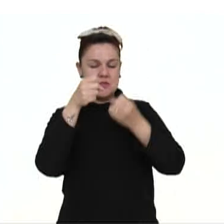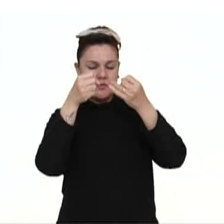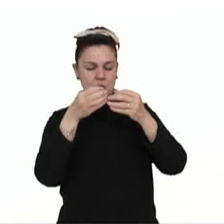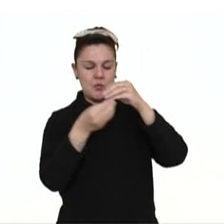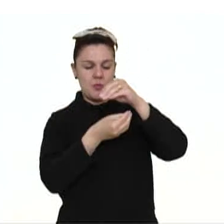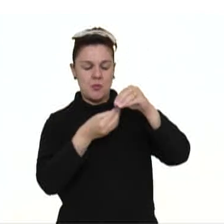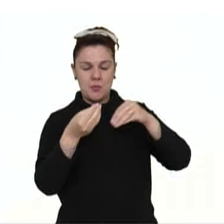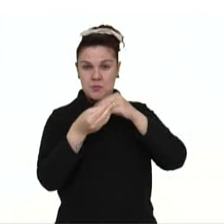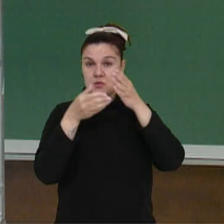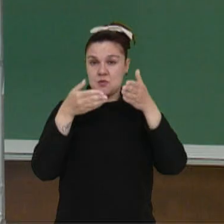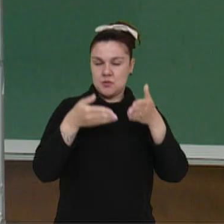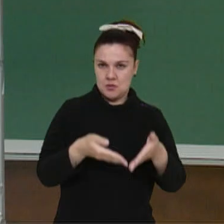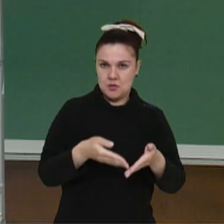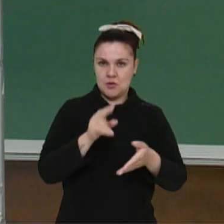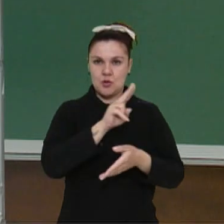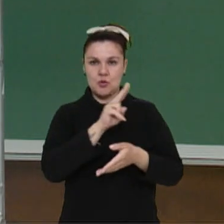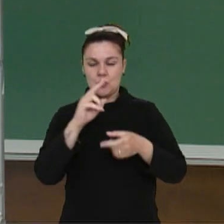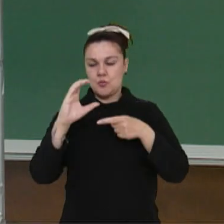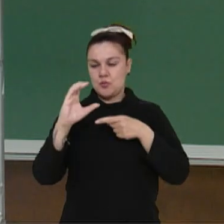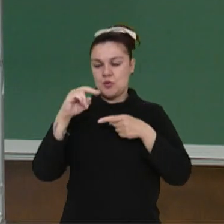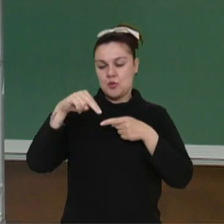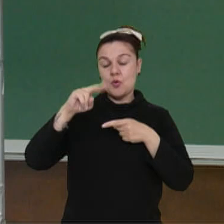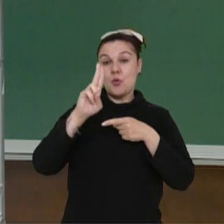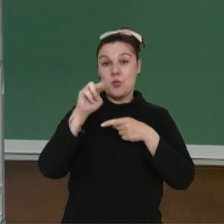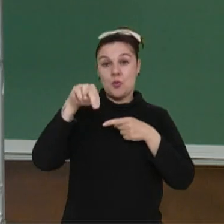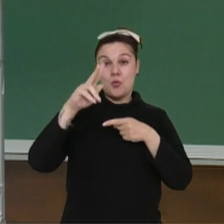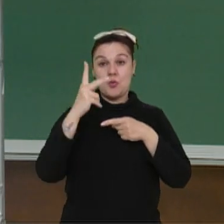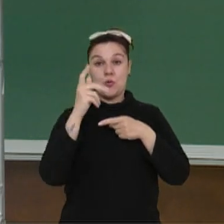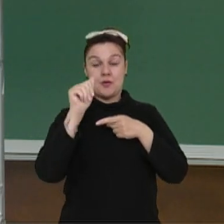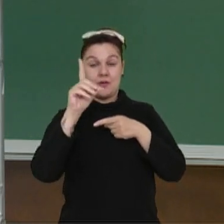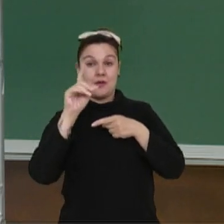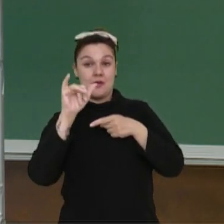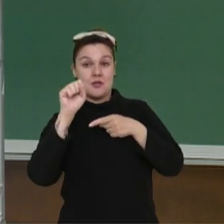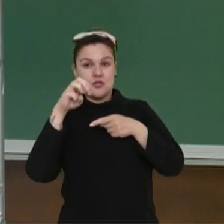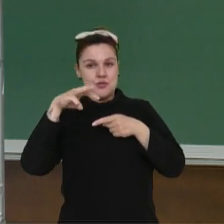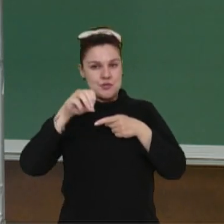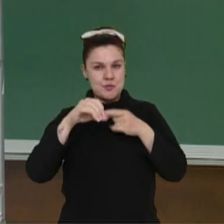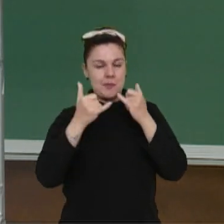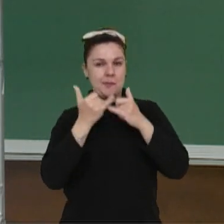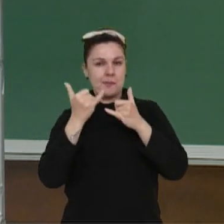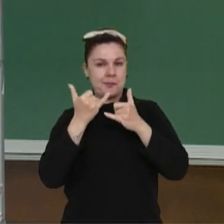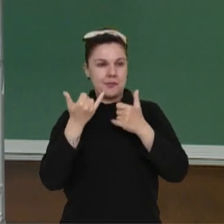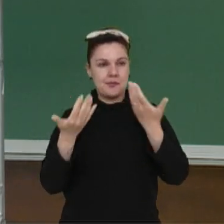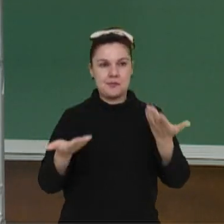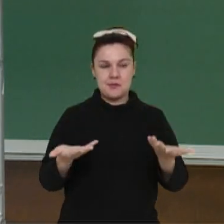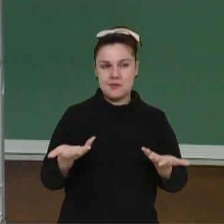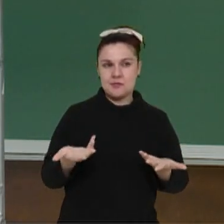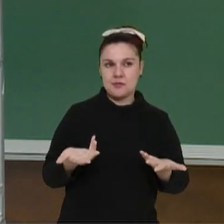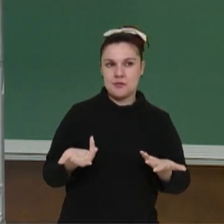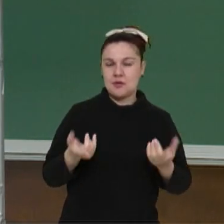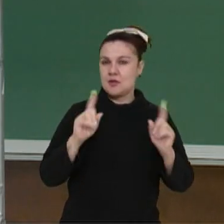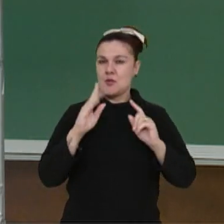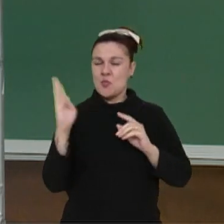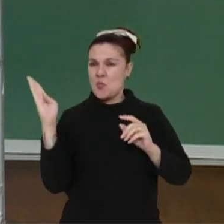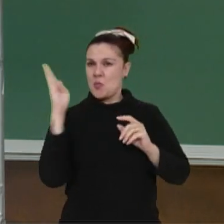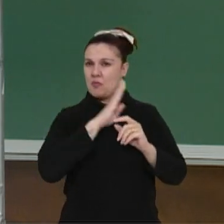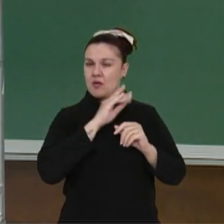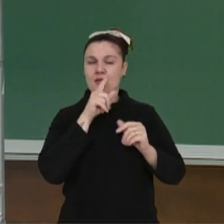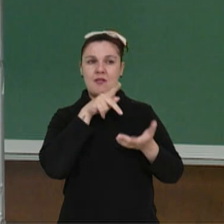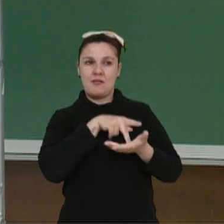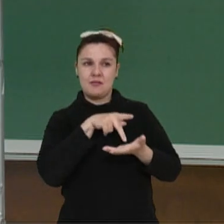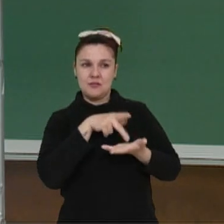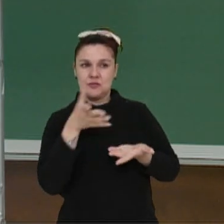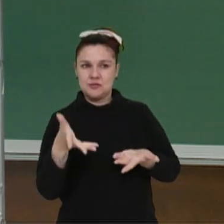de miscigenação, que era o cunhadismo lá, e parecia uma prática não tão terrível quanto